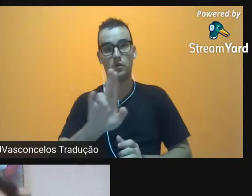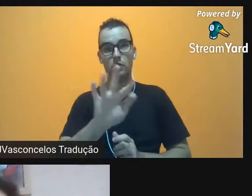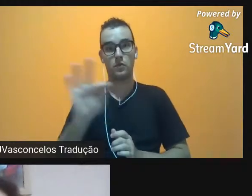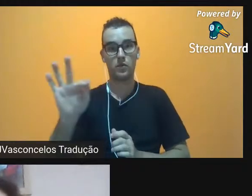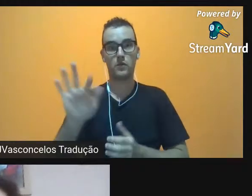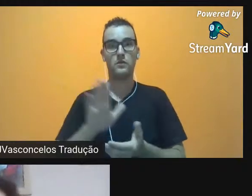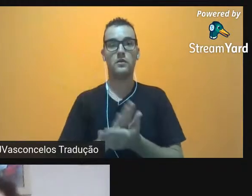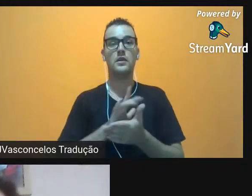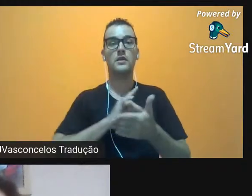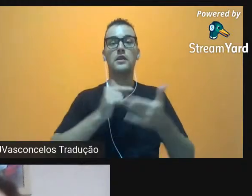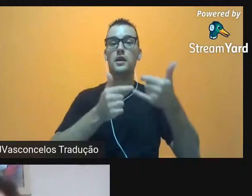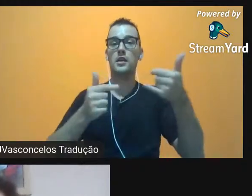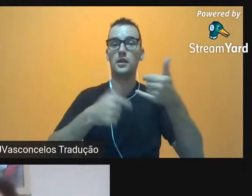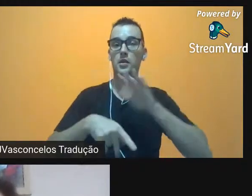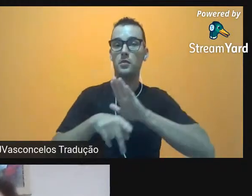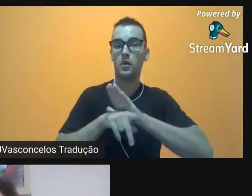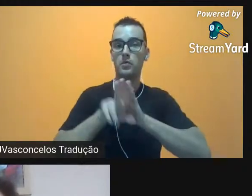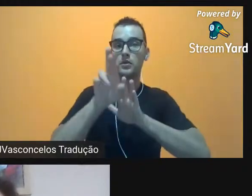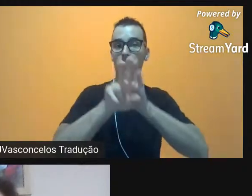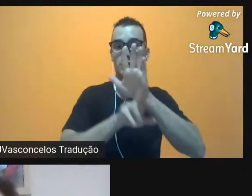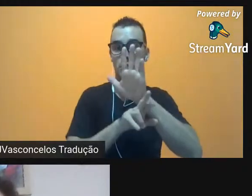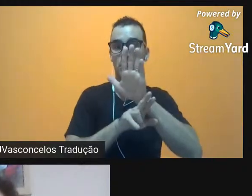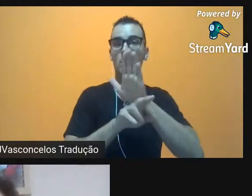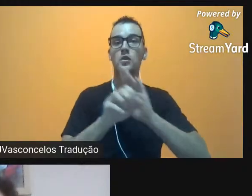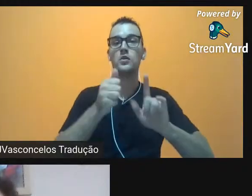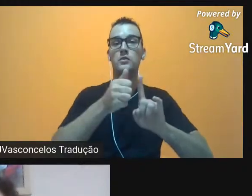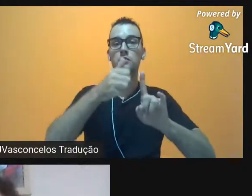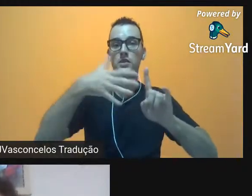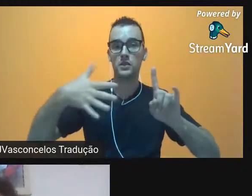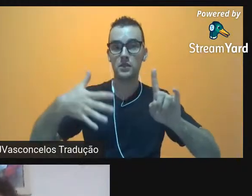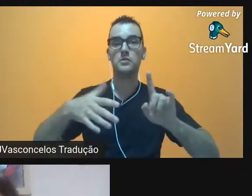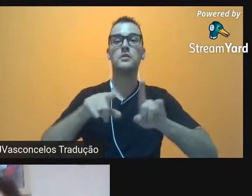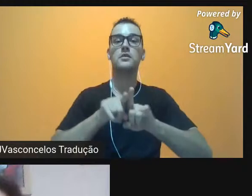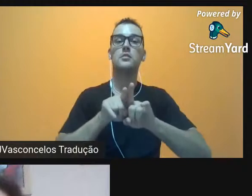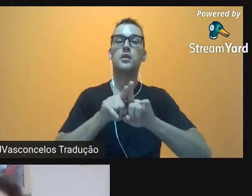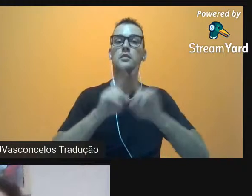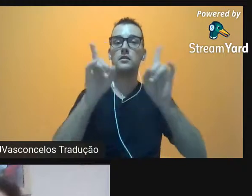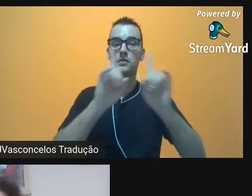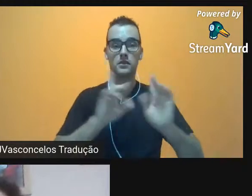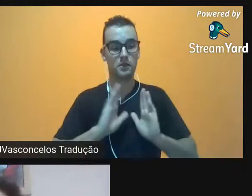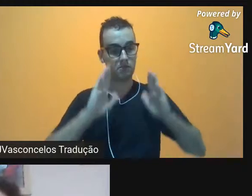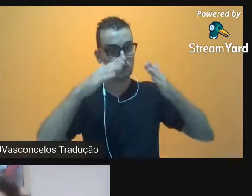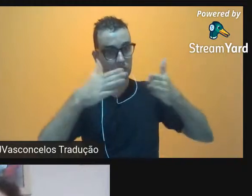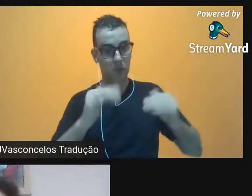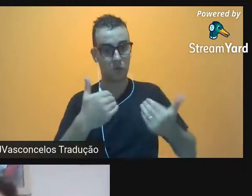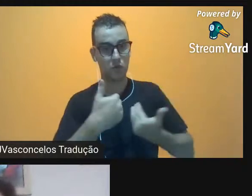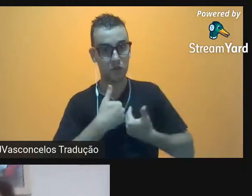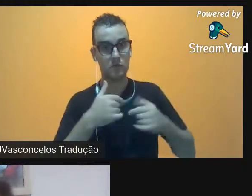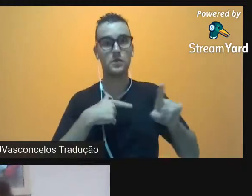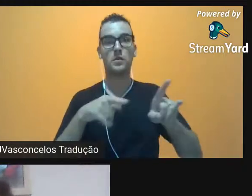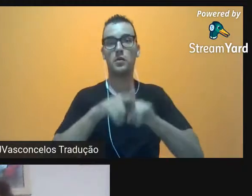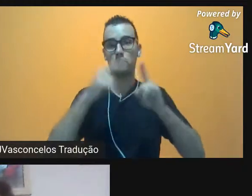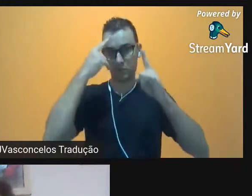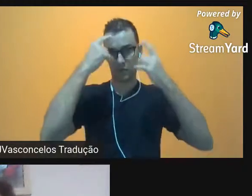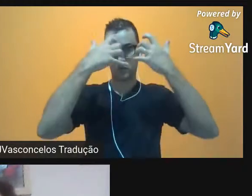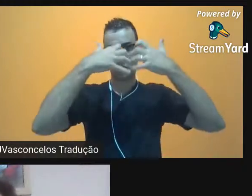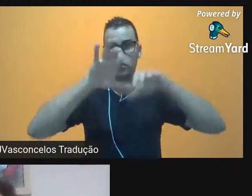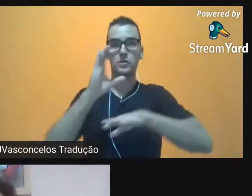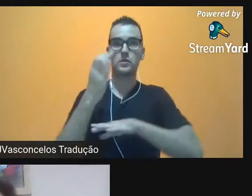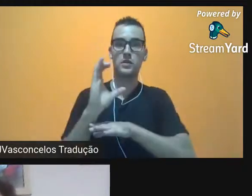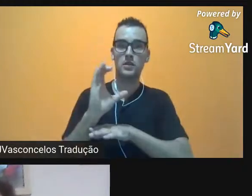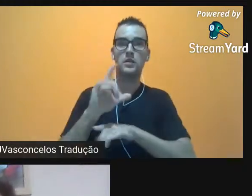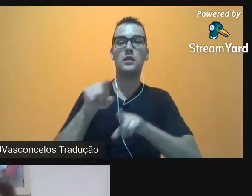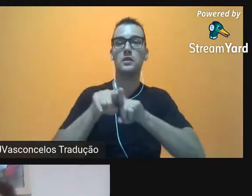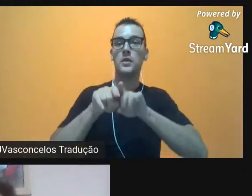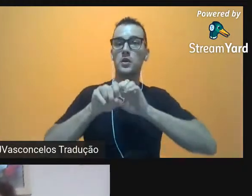nas linhas de transtorno, síndromes e deficiências, com interesse em autismo, neurociências e educação, produção de material